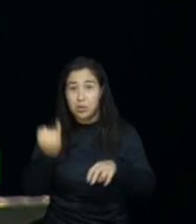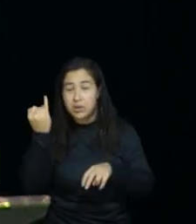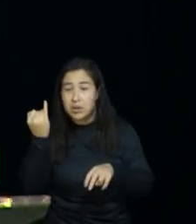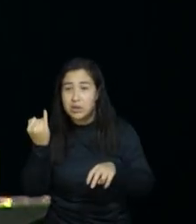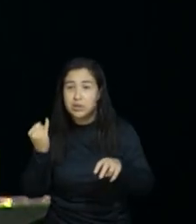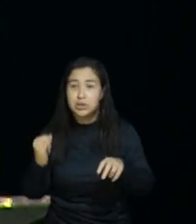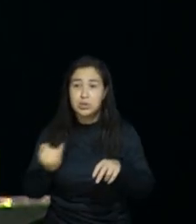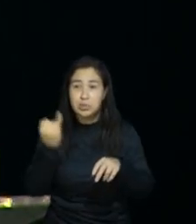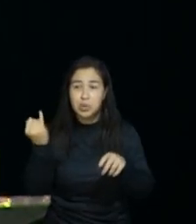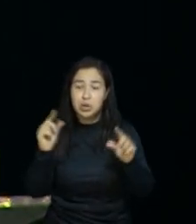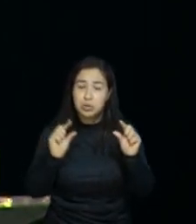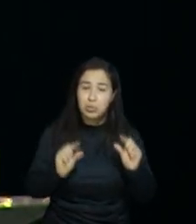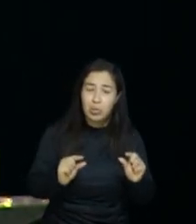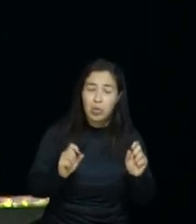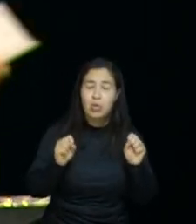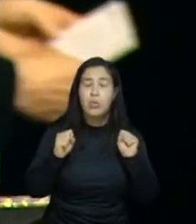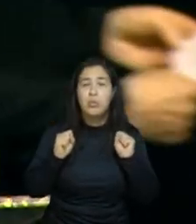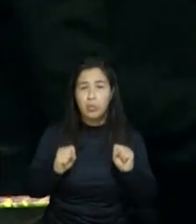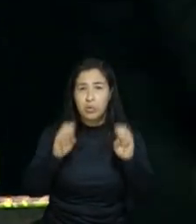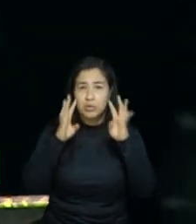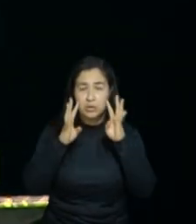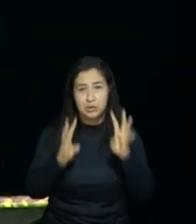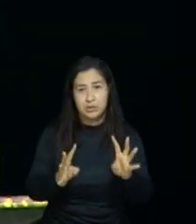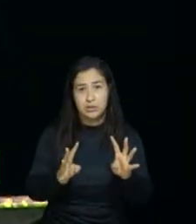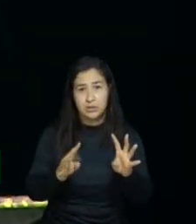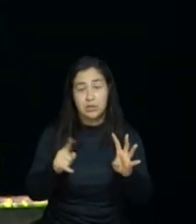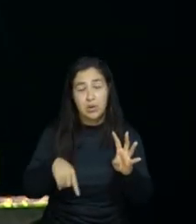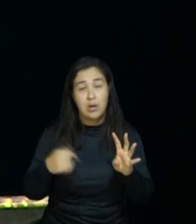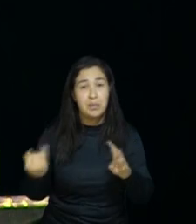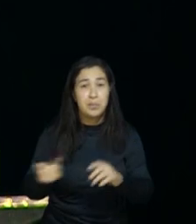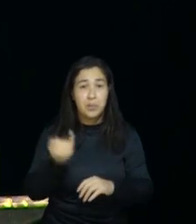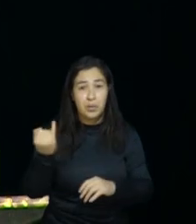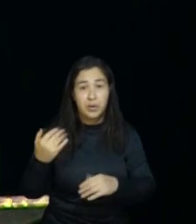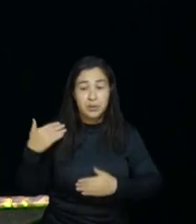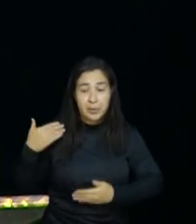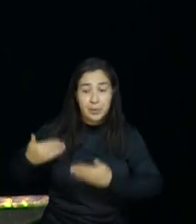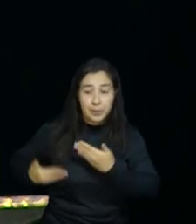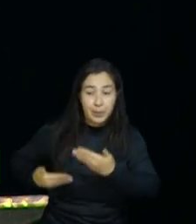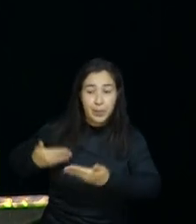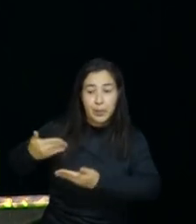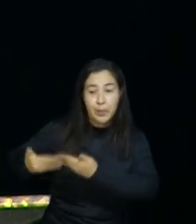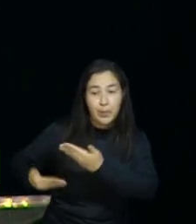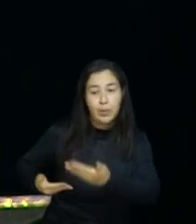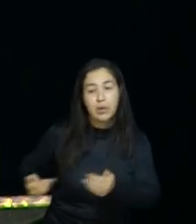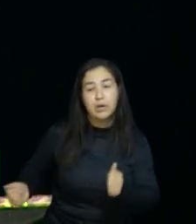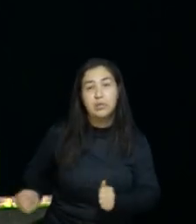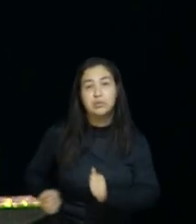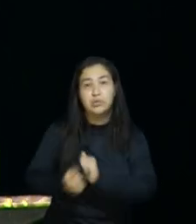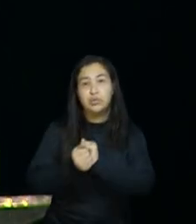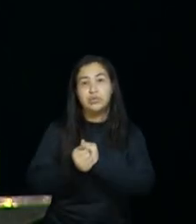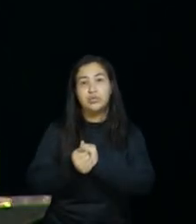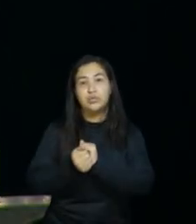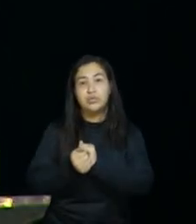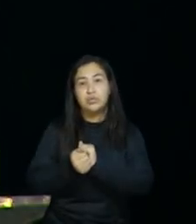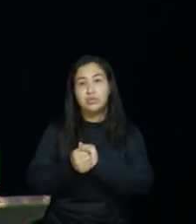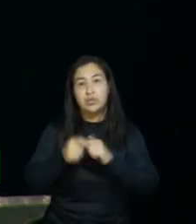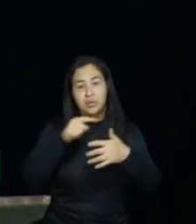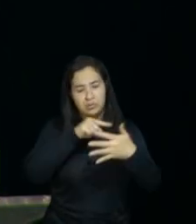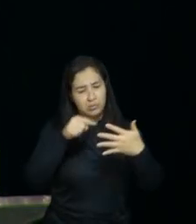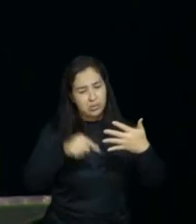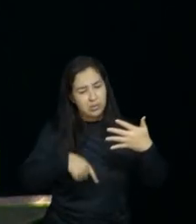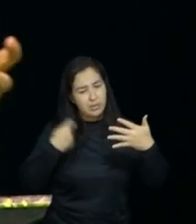talvez uma das que é fundamental nesse processo todo é o acompanhamento das demandas na área da